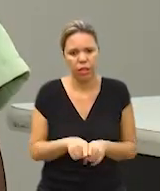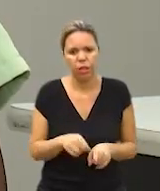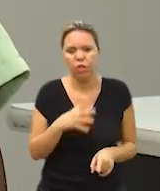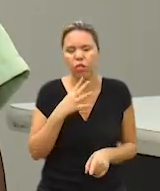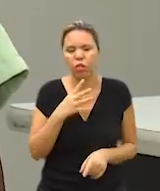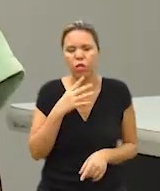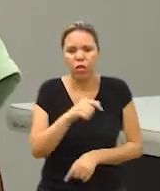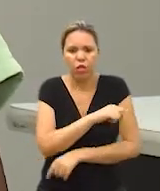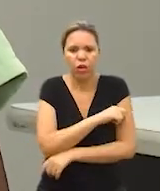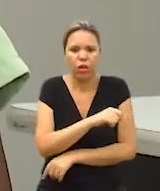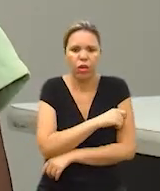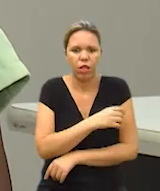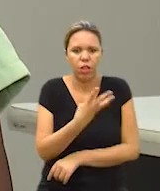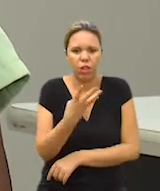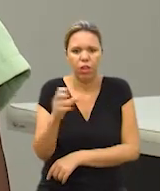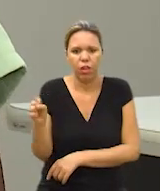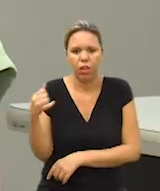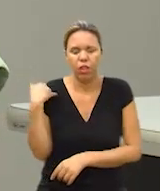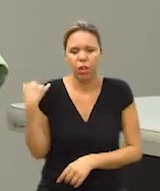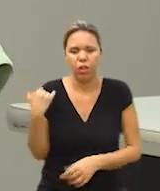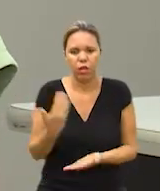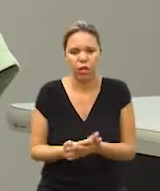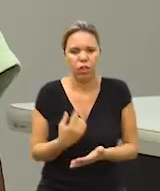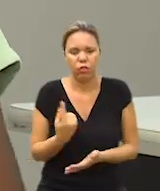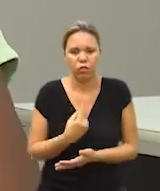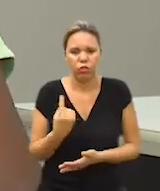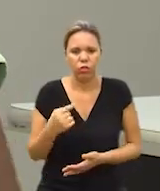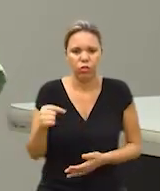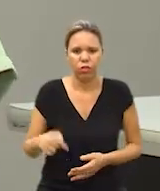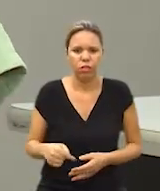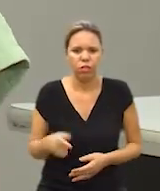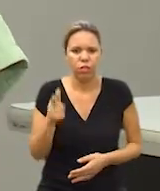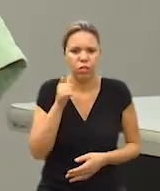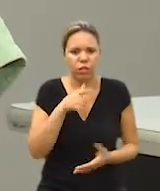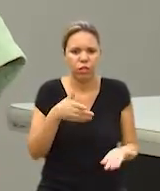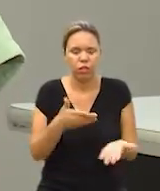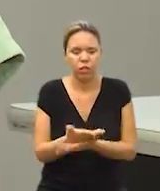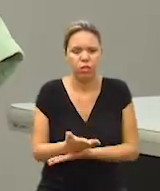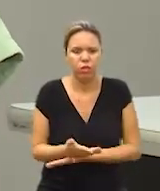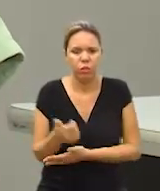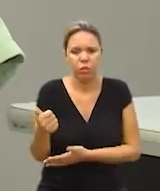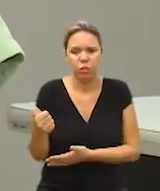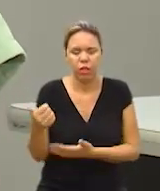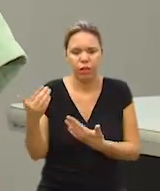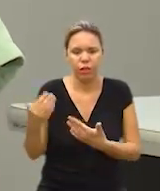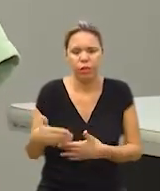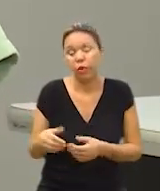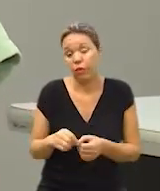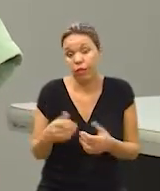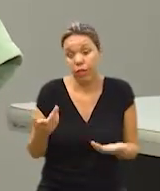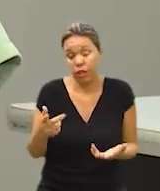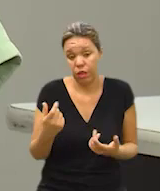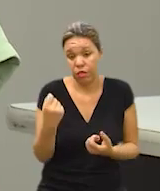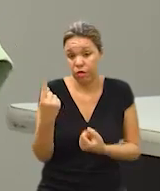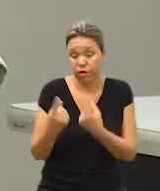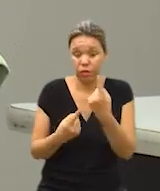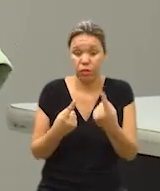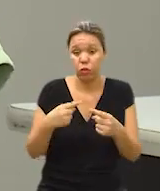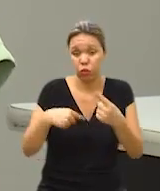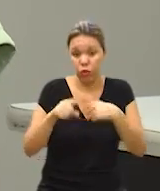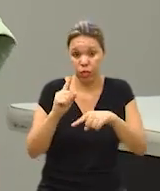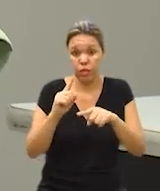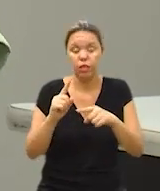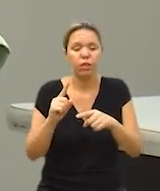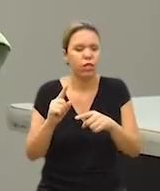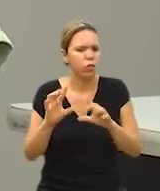um aluno de 48 anos que estudou sozinho e conseguiu passar pela primeira vez. Então são casos também de